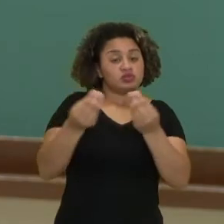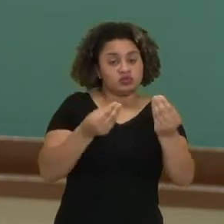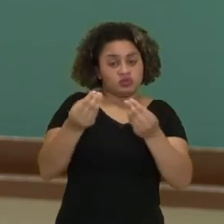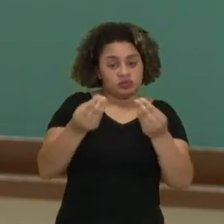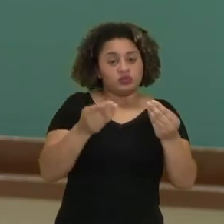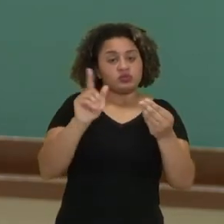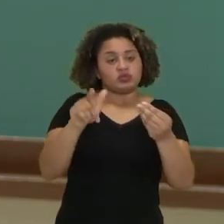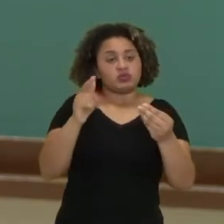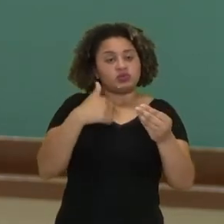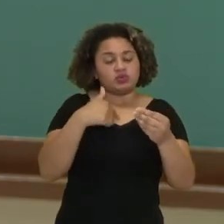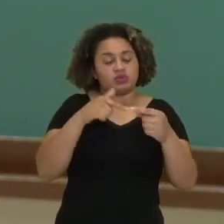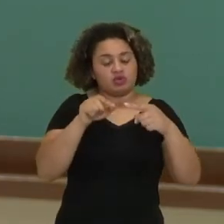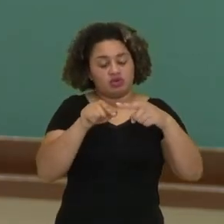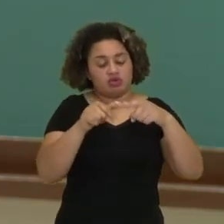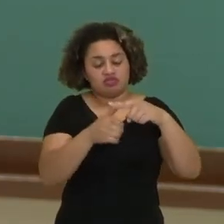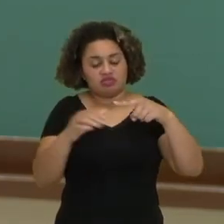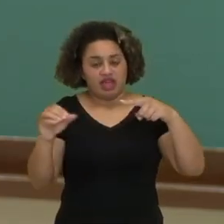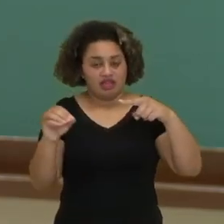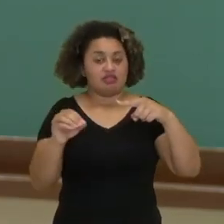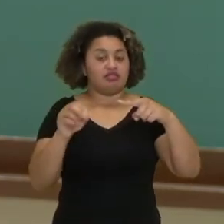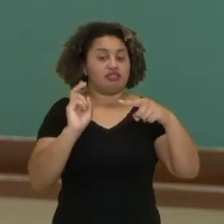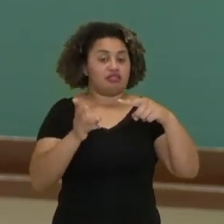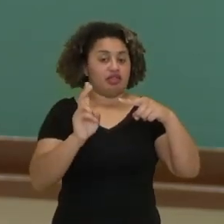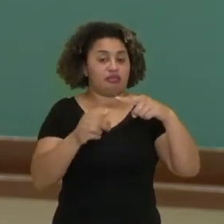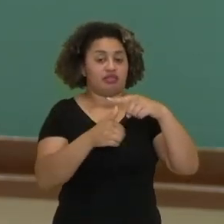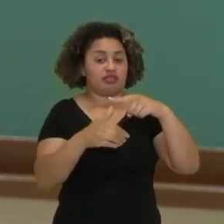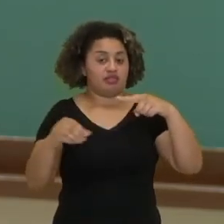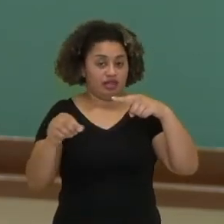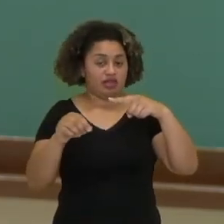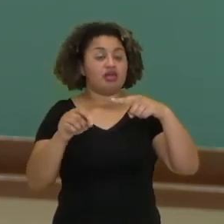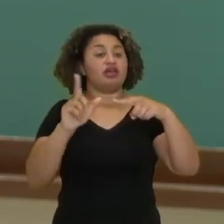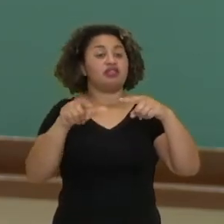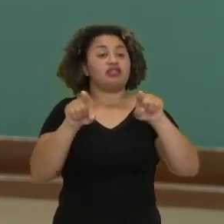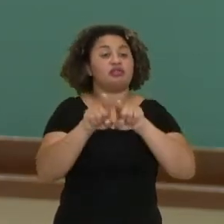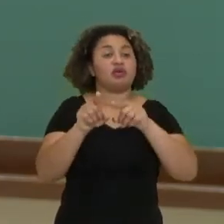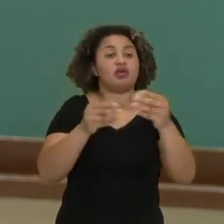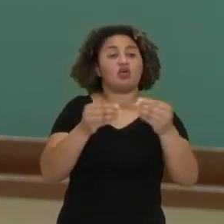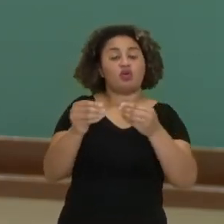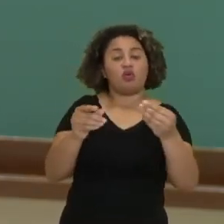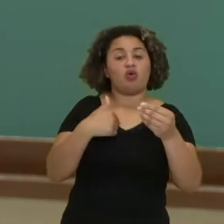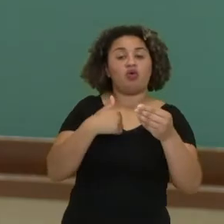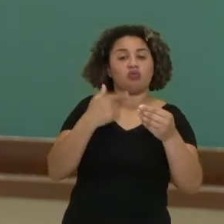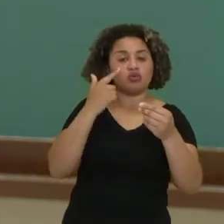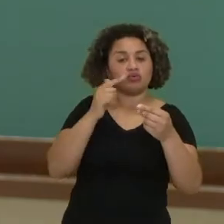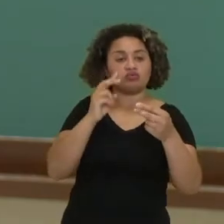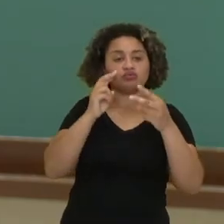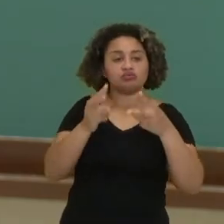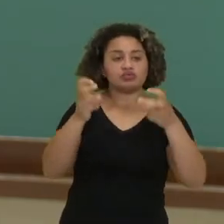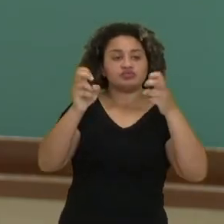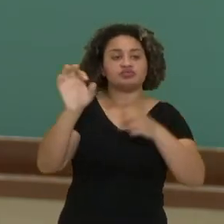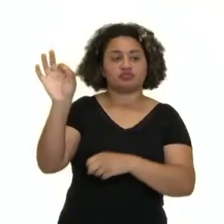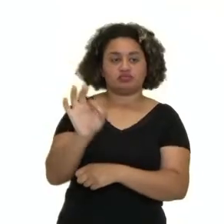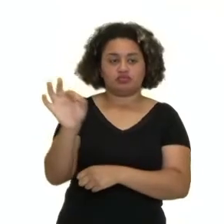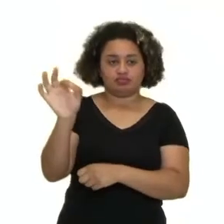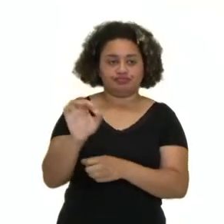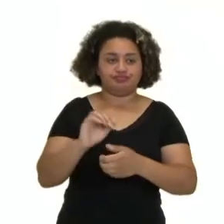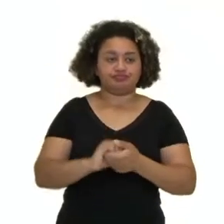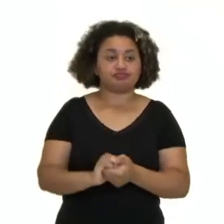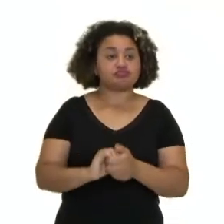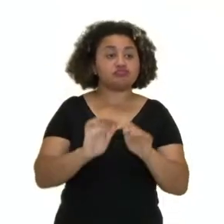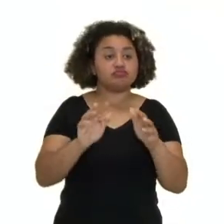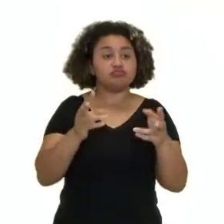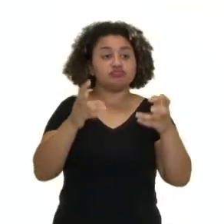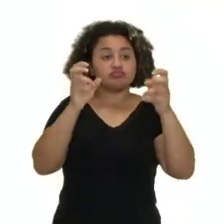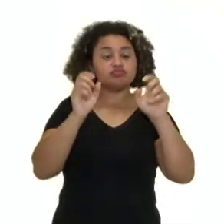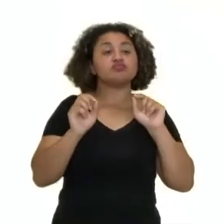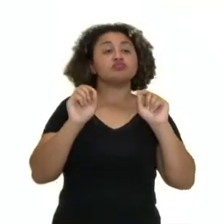fração centesimal, ou seja, fração com denominador igual a 100, certo? Agora, veja,